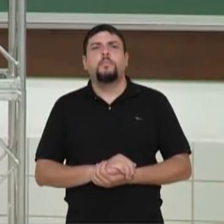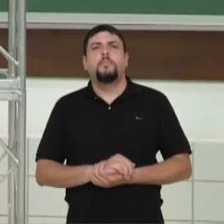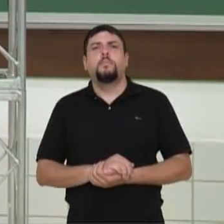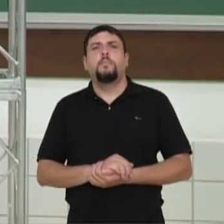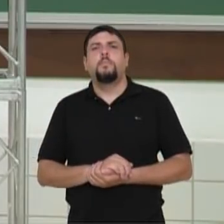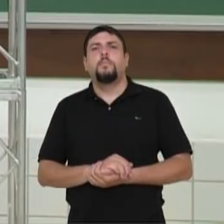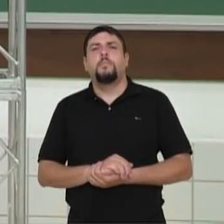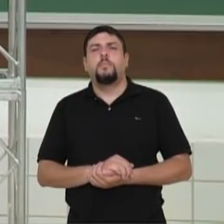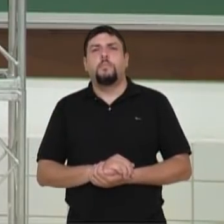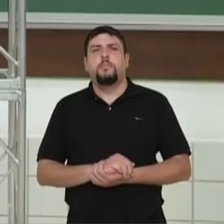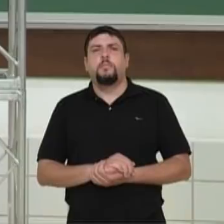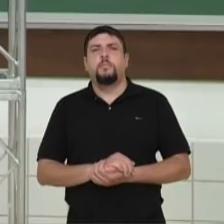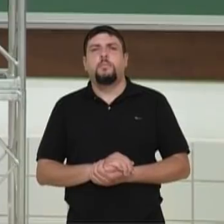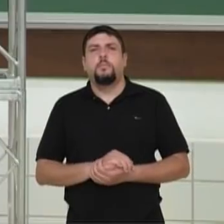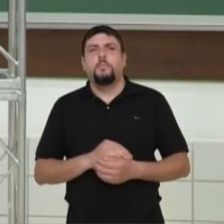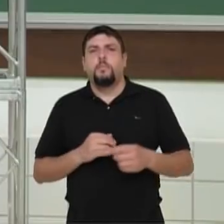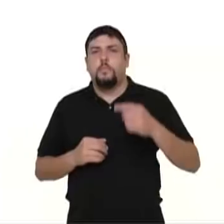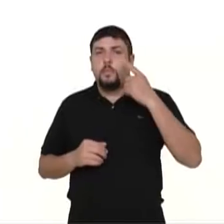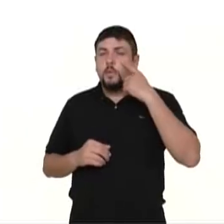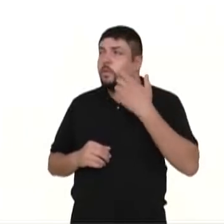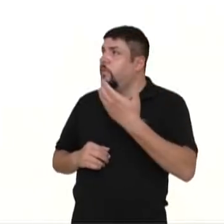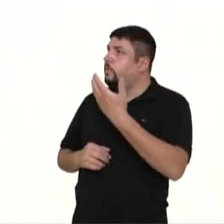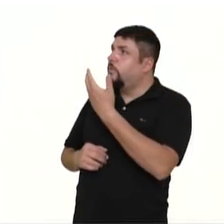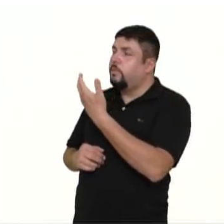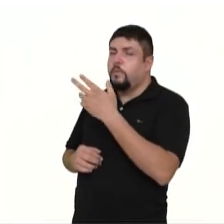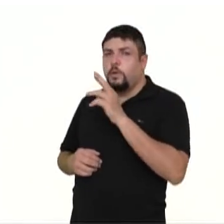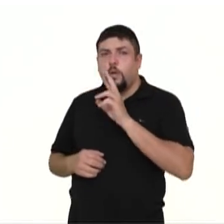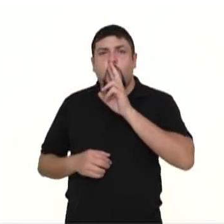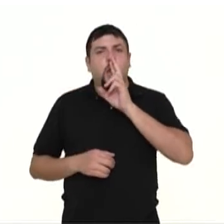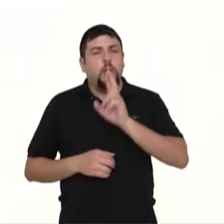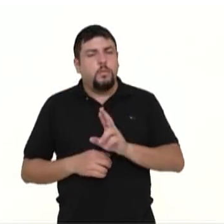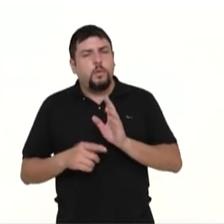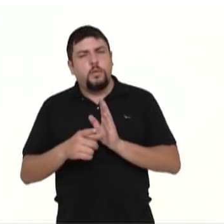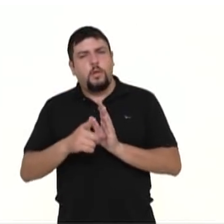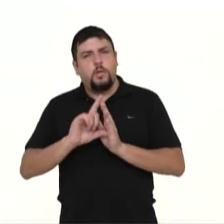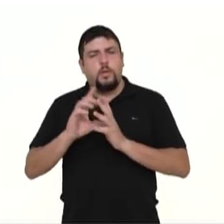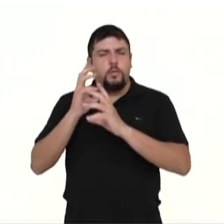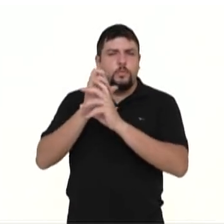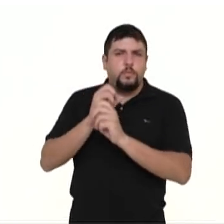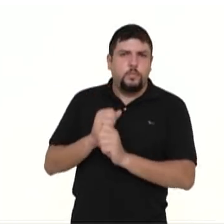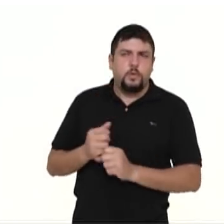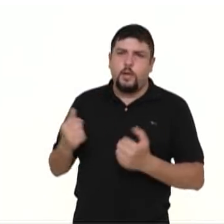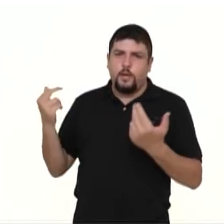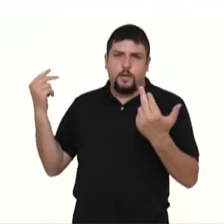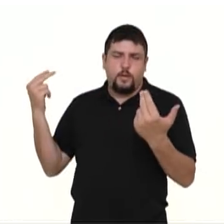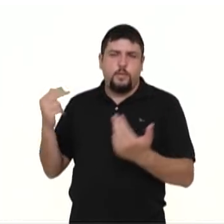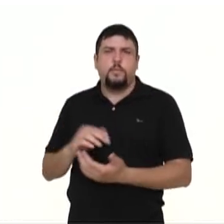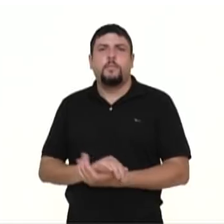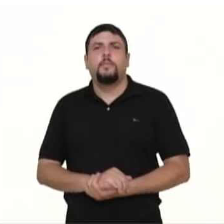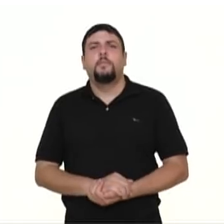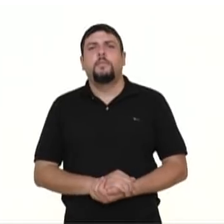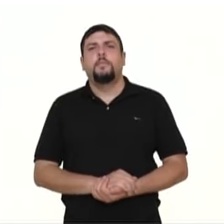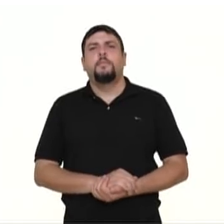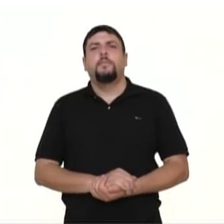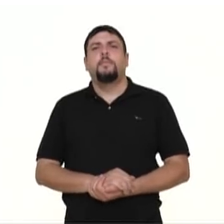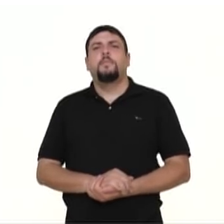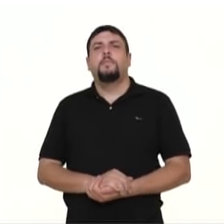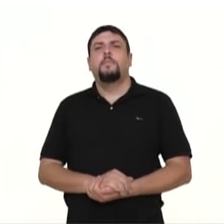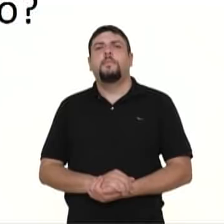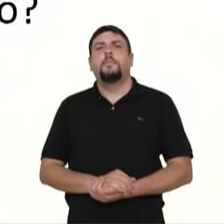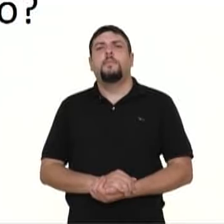Então, ali, olhando ali na tela, nós temos as respostas, certo? Do jeitinho que nós calculamos, a média aritmética é 3,5 mesmo, certo?